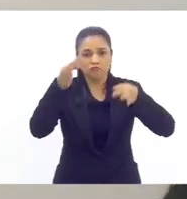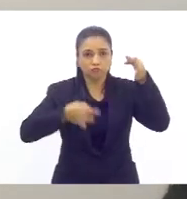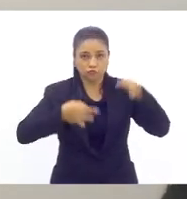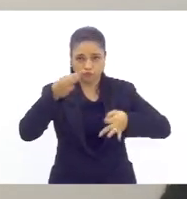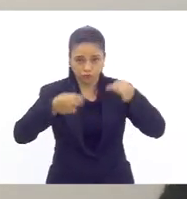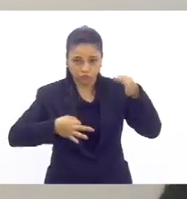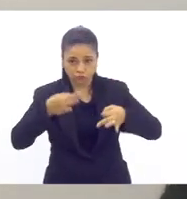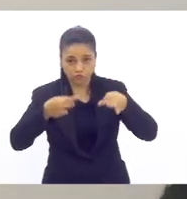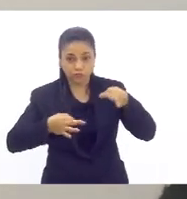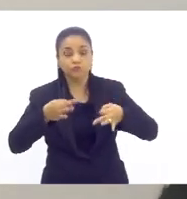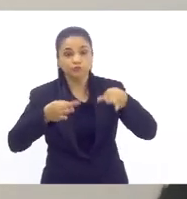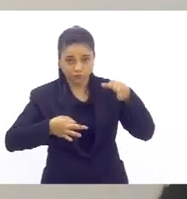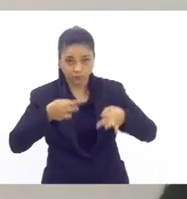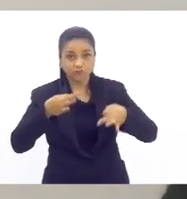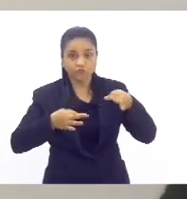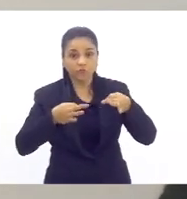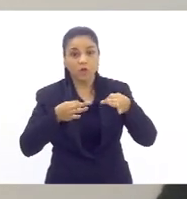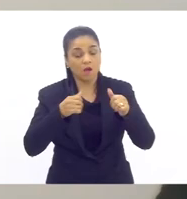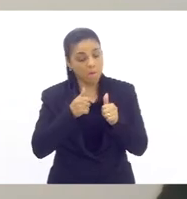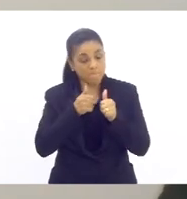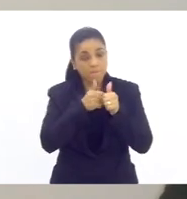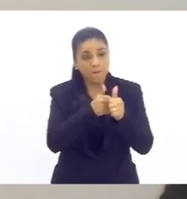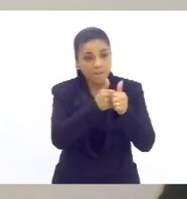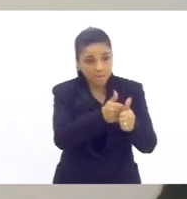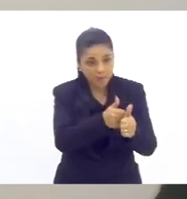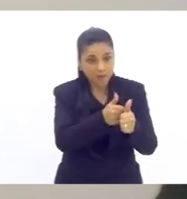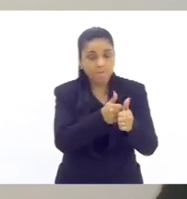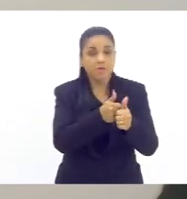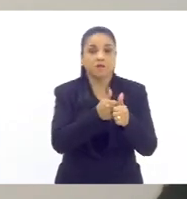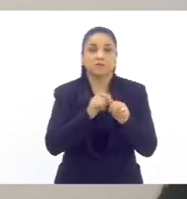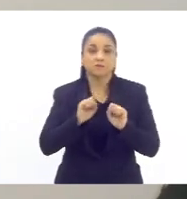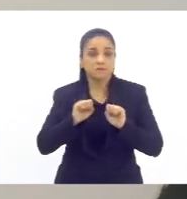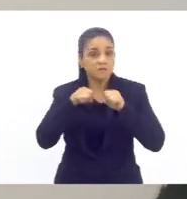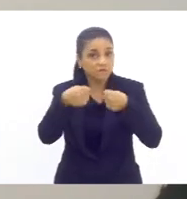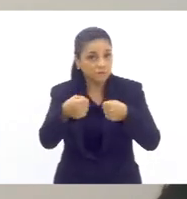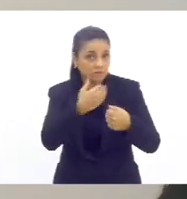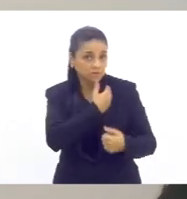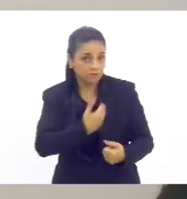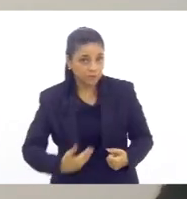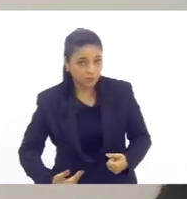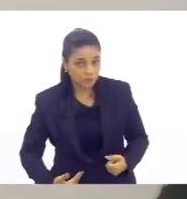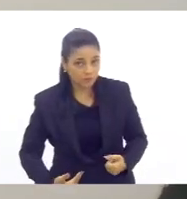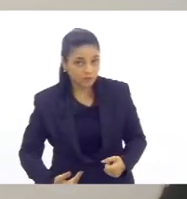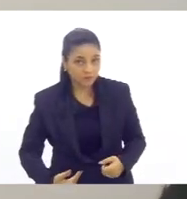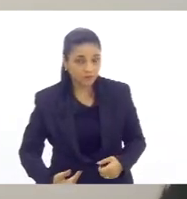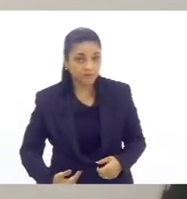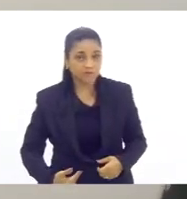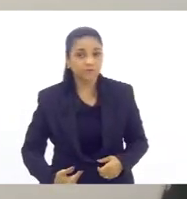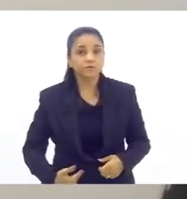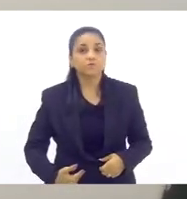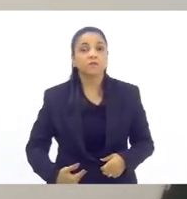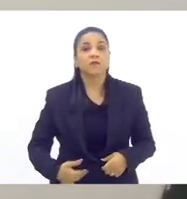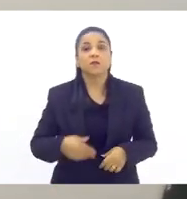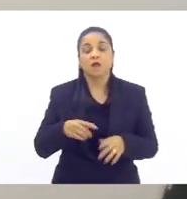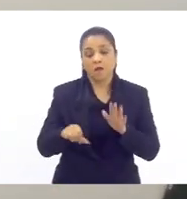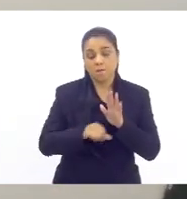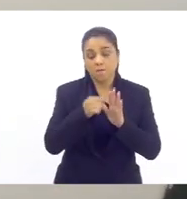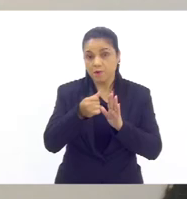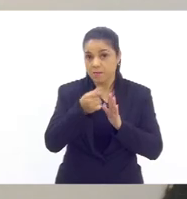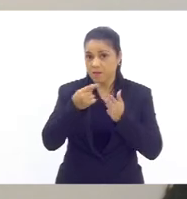vem sendo rigorosamente monitoradas pela defensoria pública e Respondendo a sua primeira